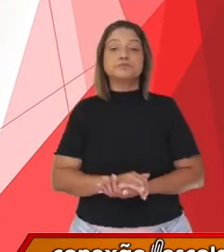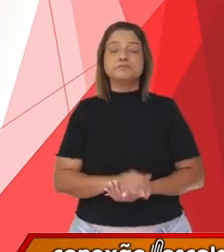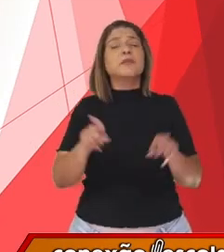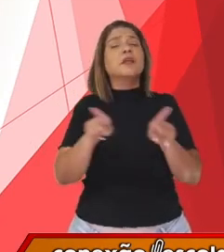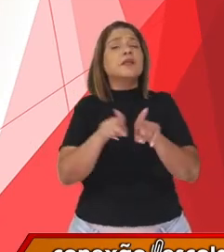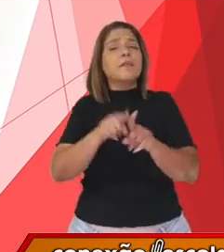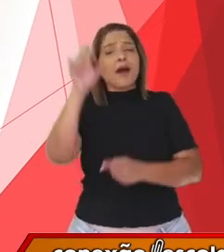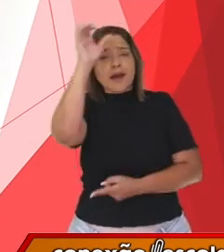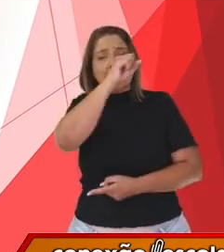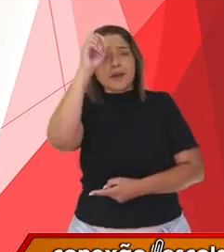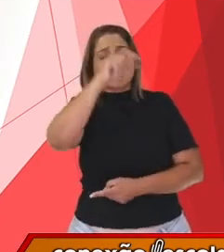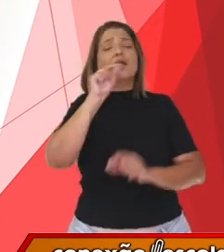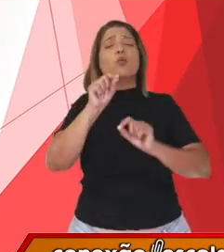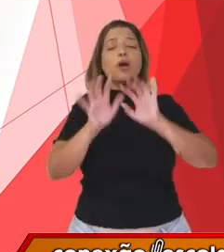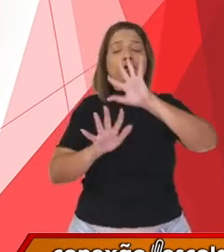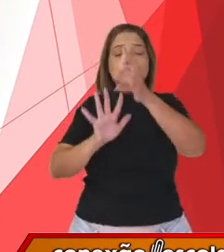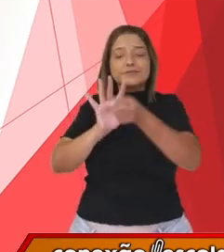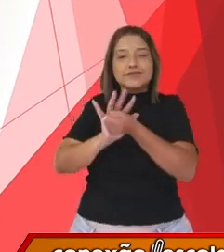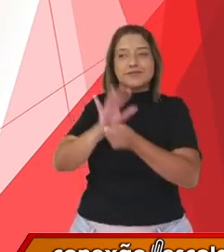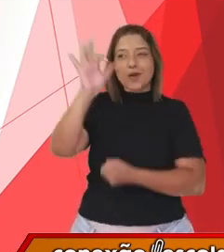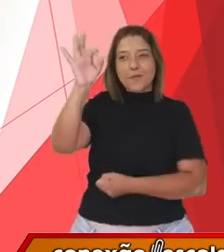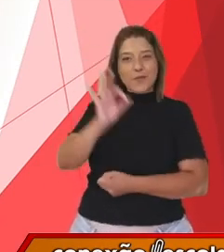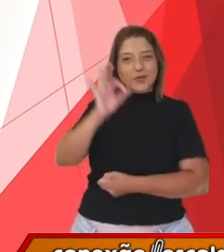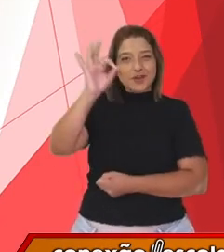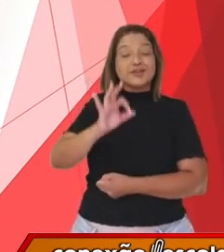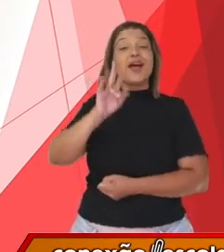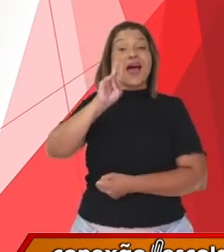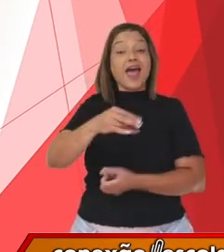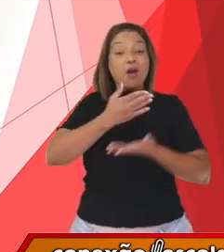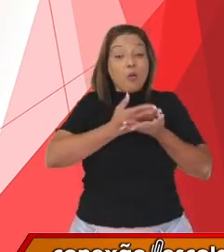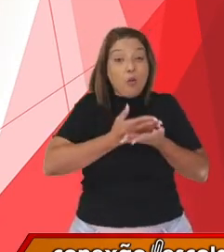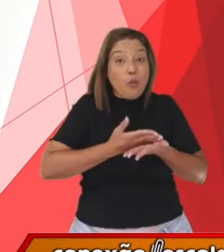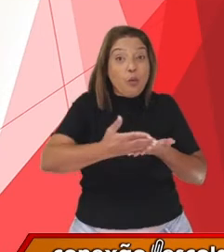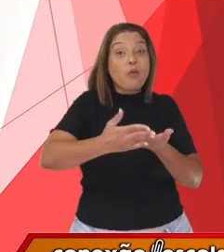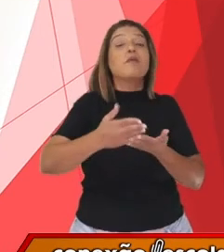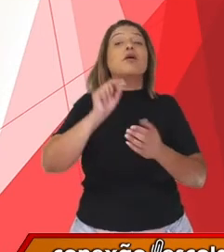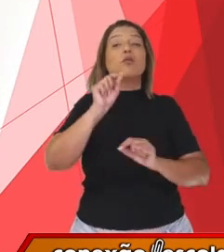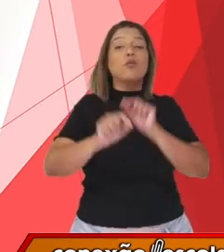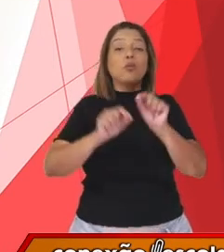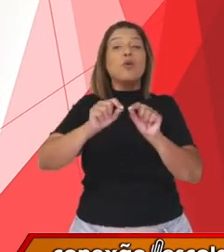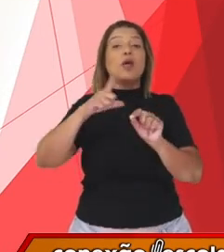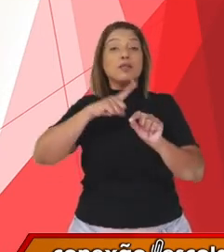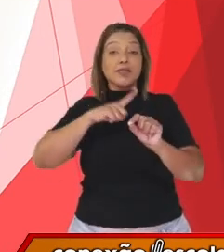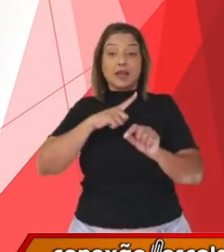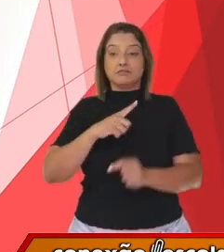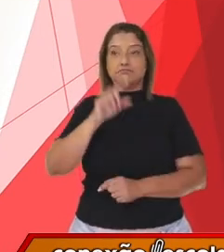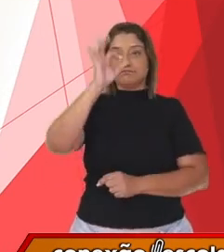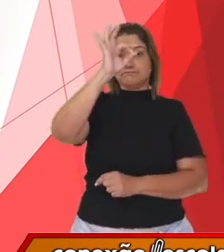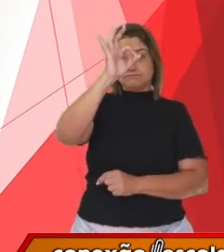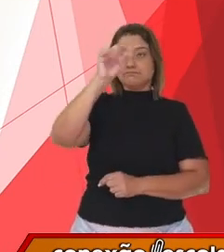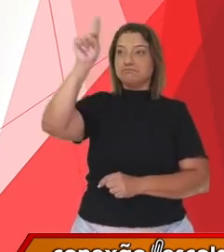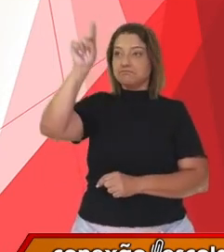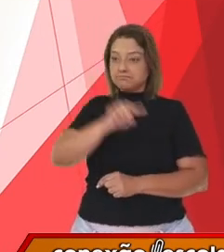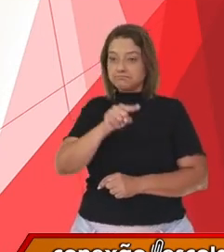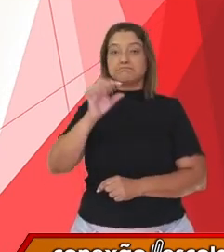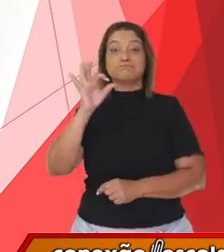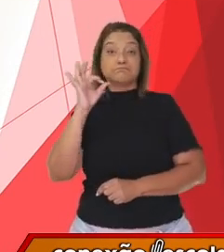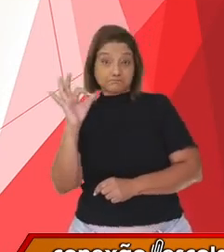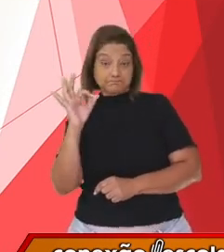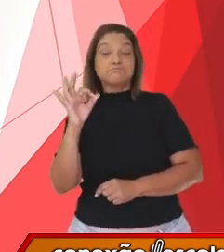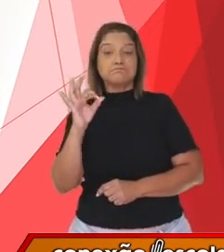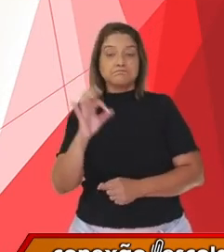Vimos que o símbolo de utilização das porcentagens é um símbolo com um traço com duas